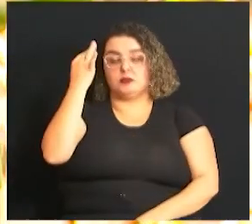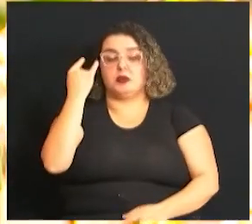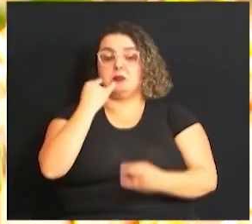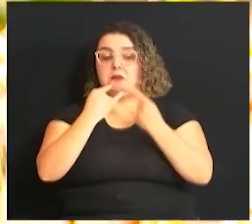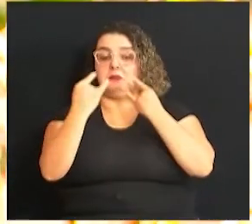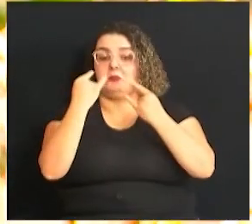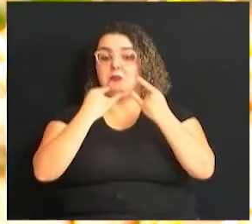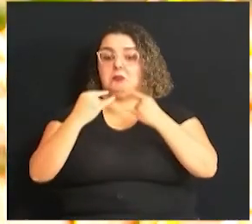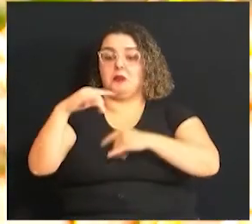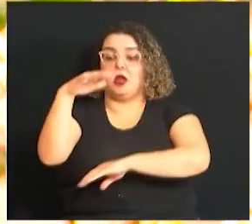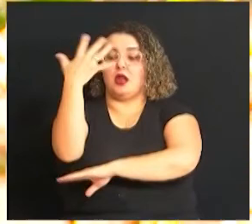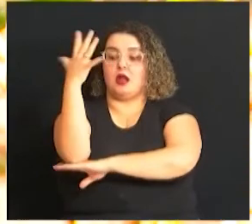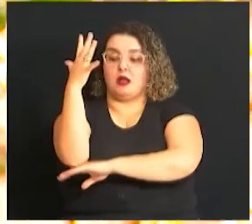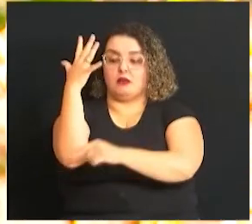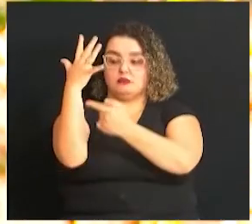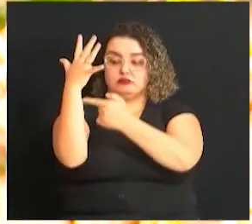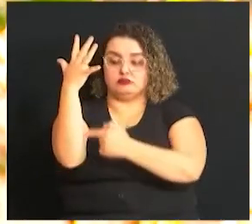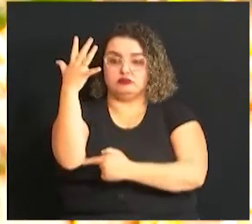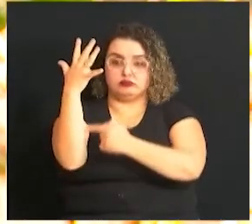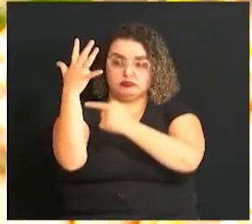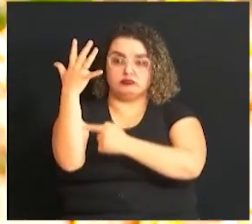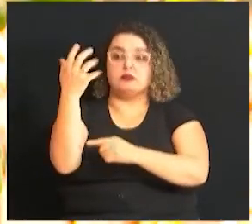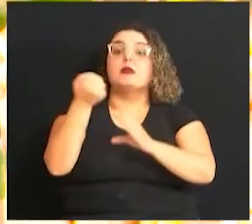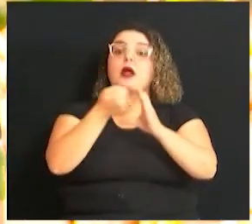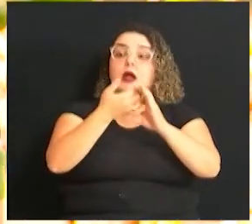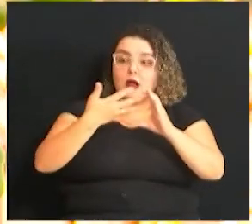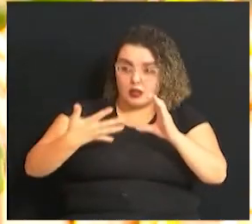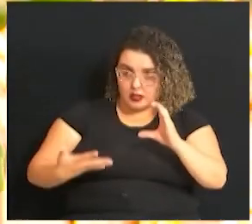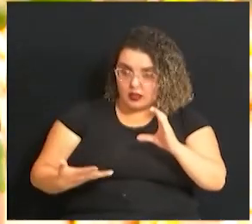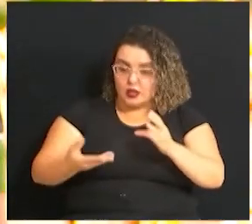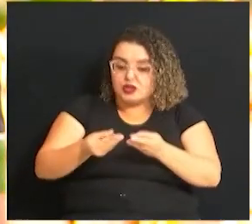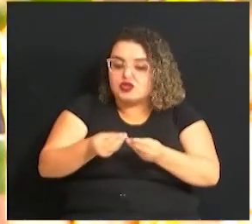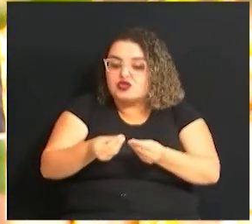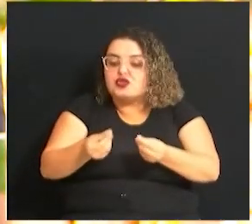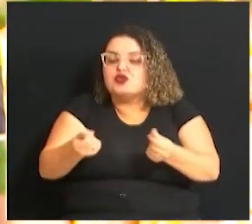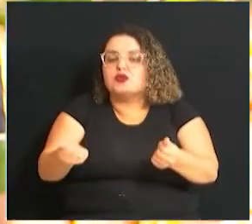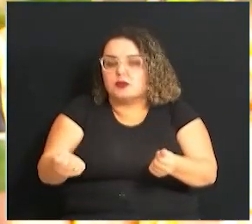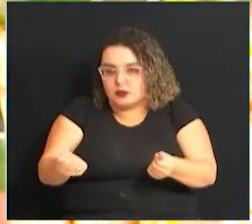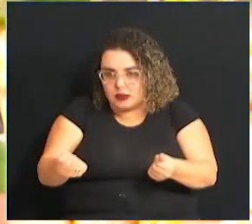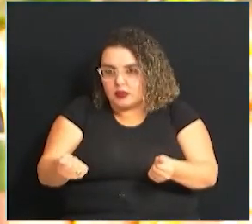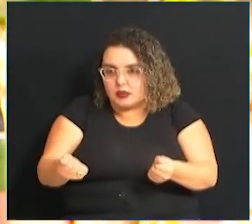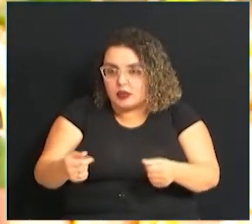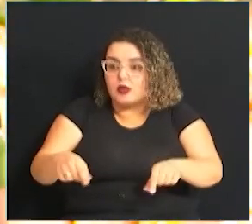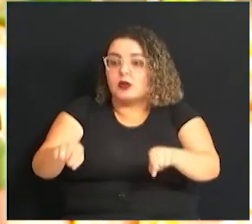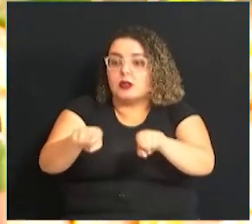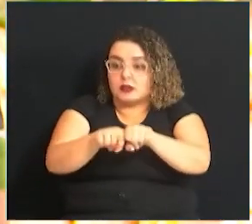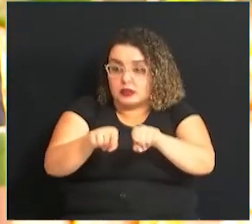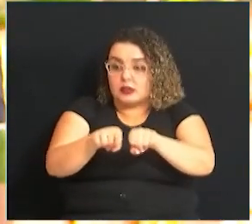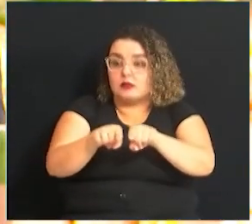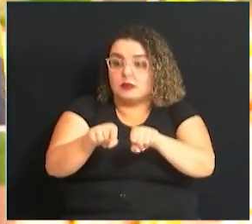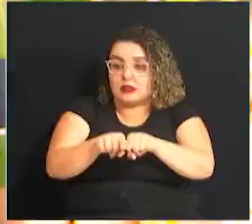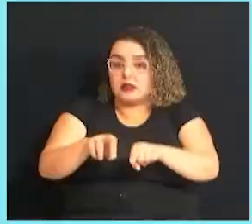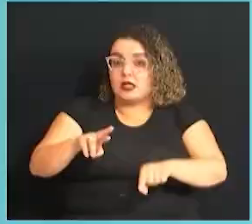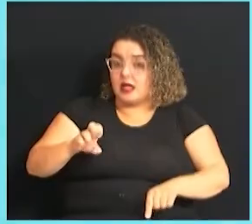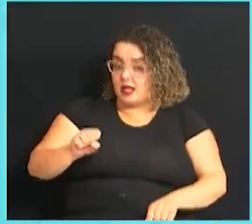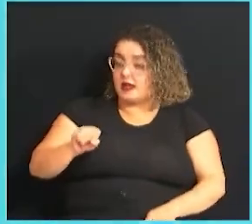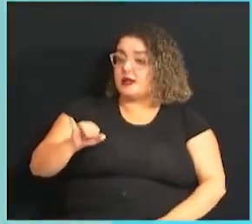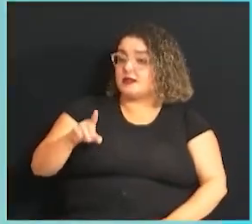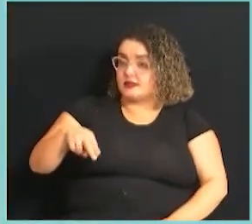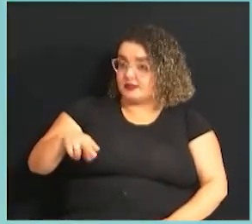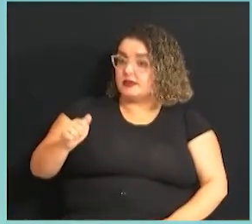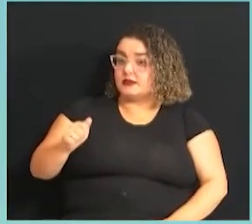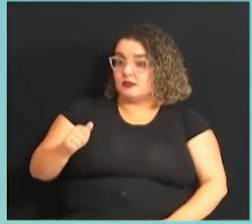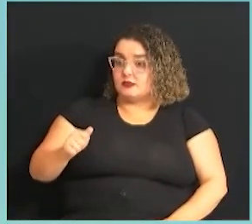se interessaram por essa madeira, tanto pelas características de qualidade dela, quanto